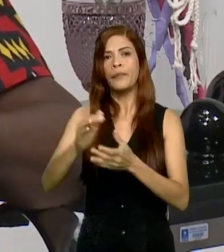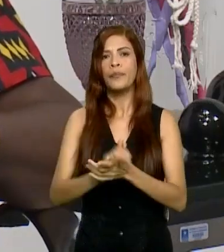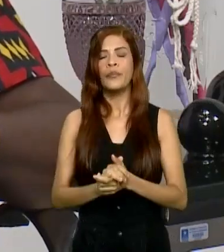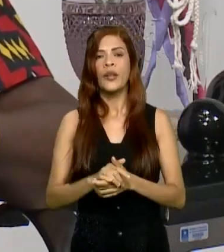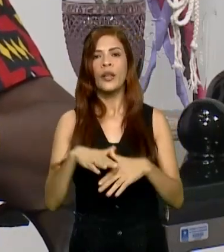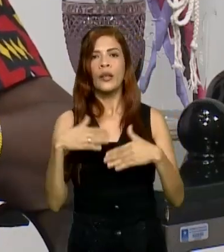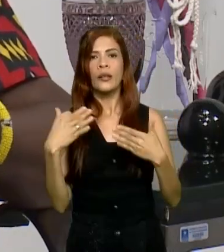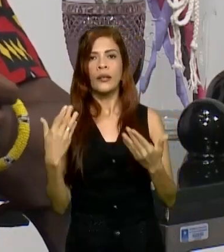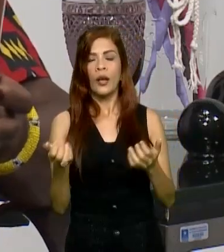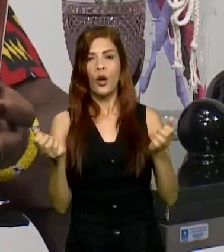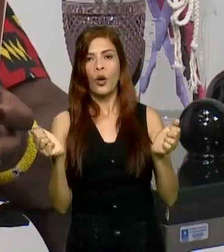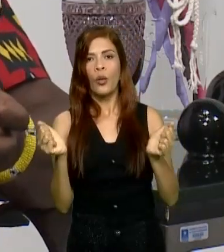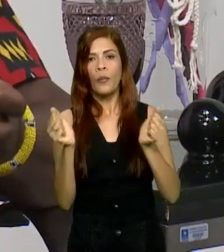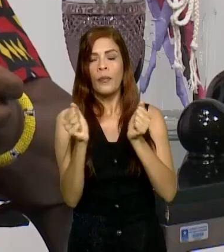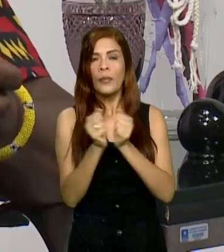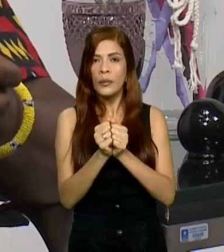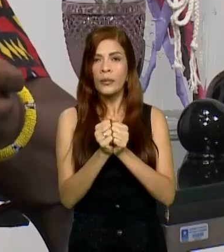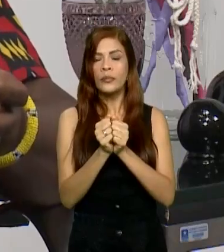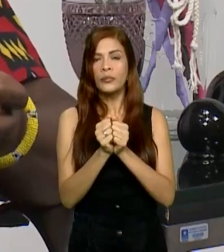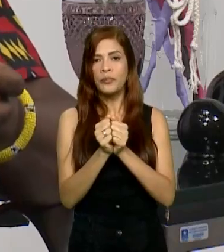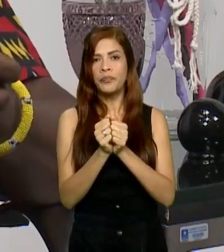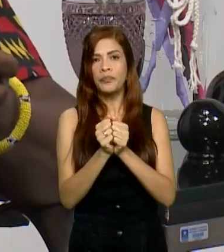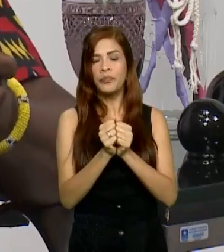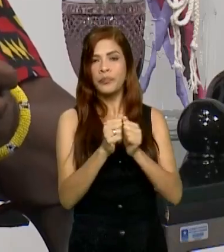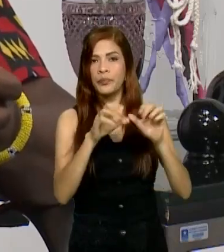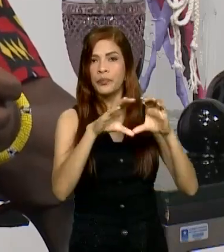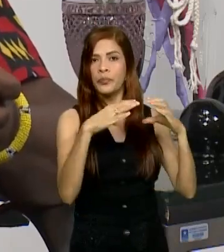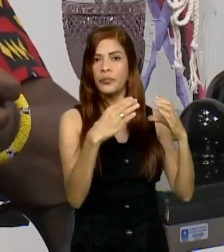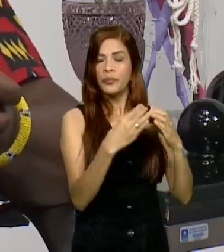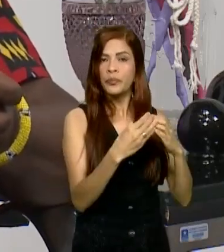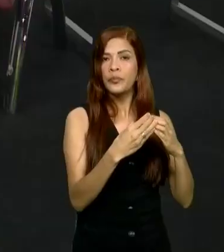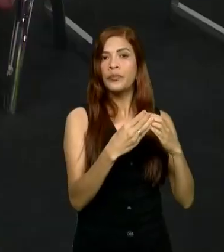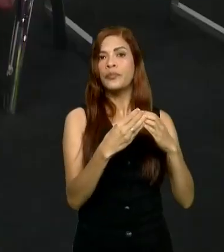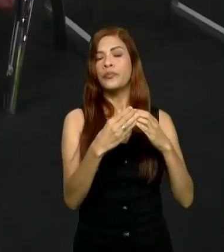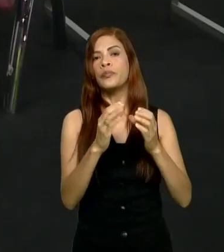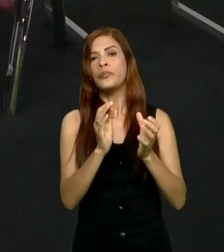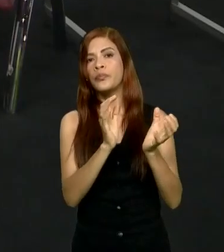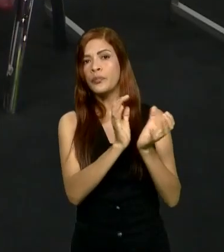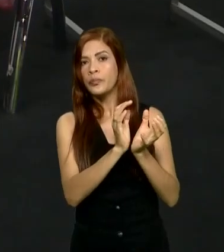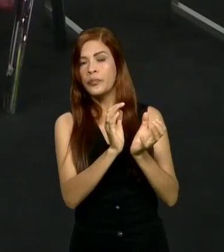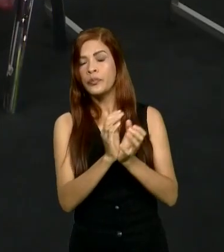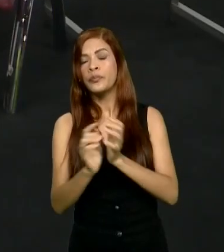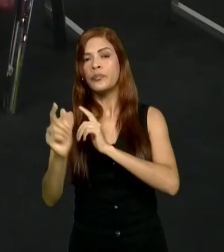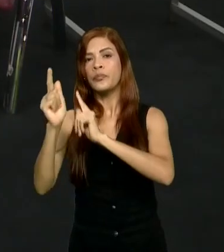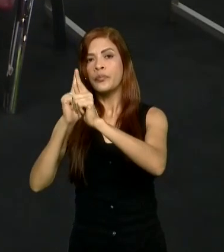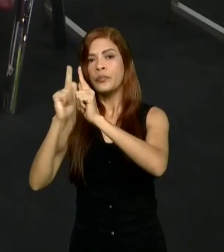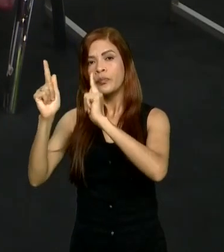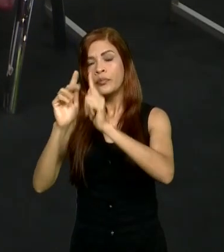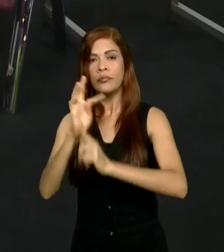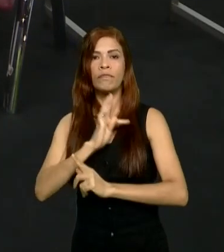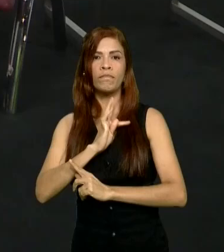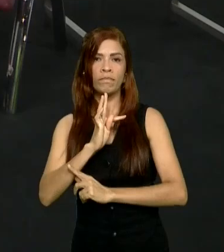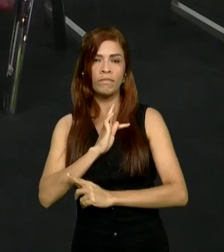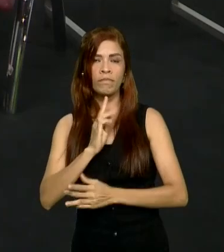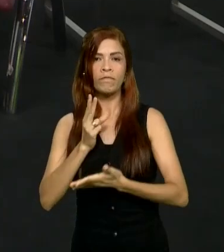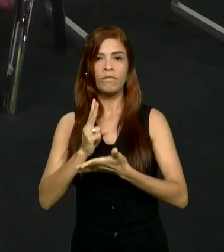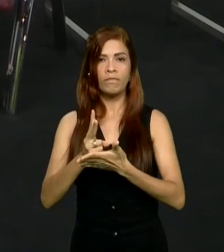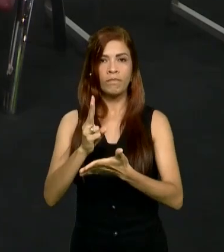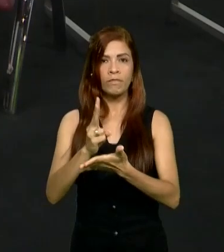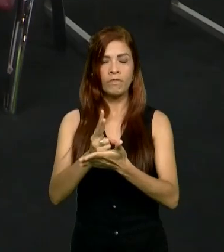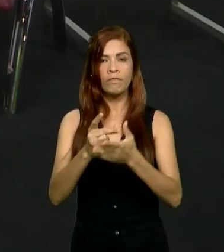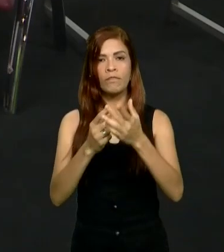quanto equipe, juntamente com o gestor e com os técnicos, para que dessem continuidade no